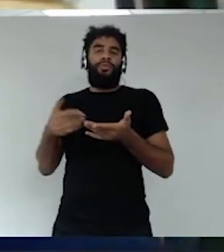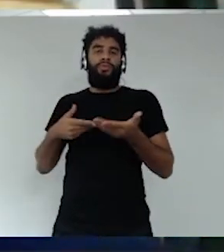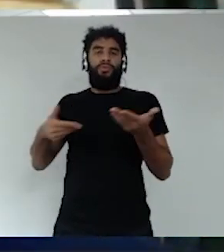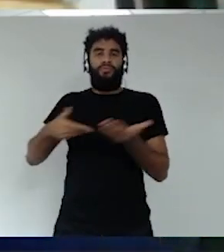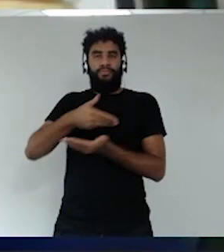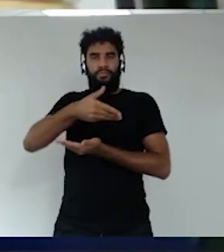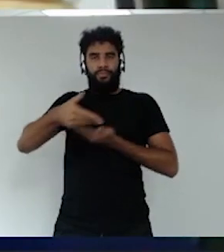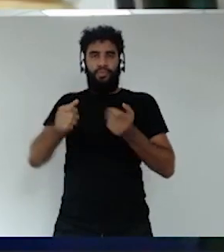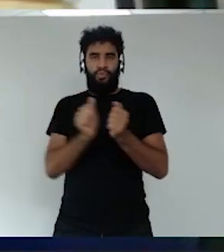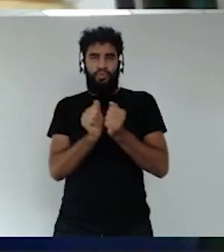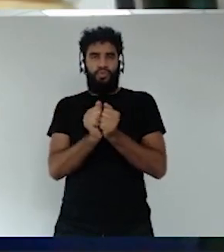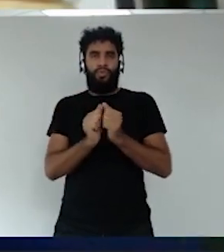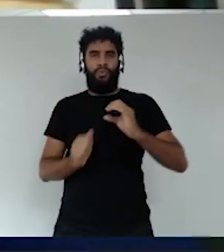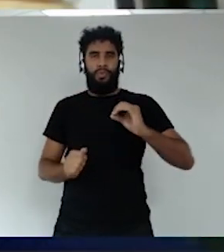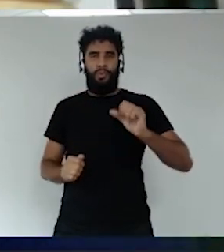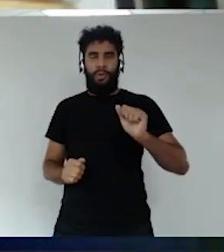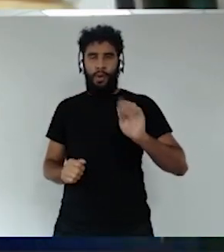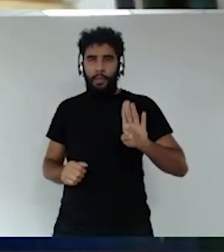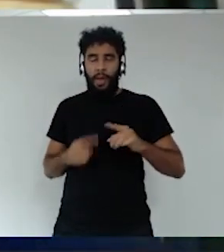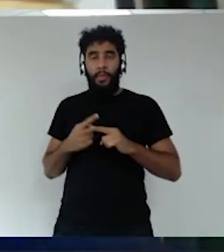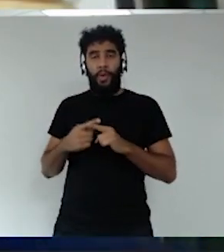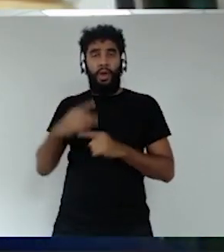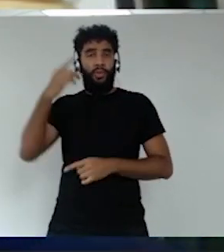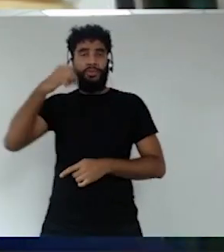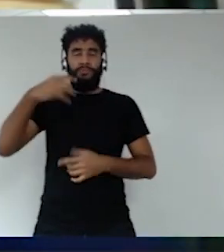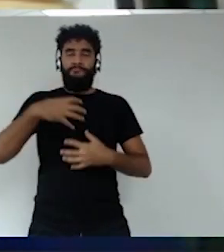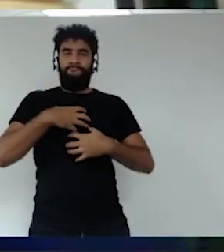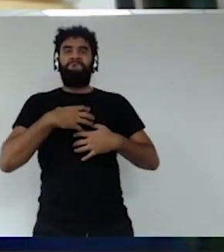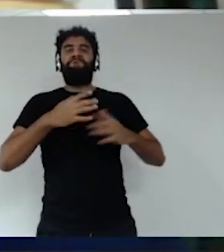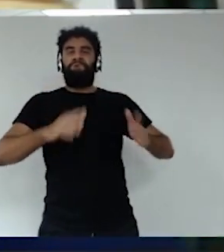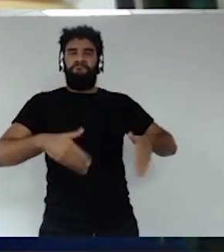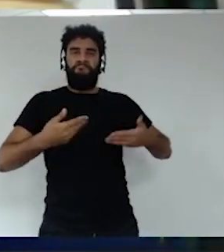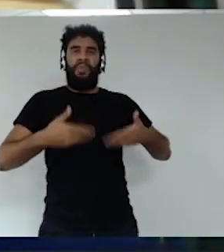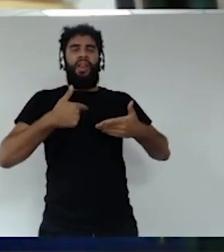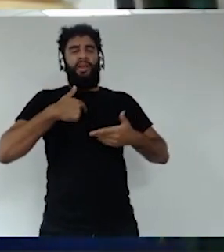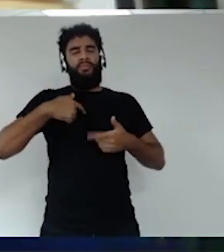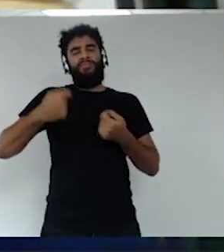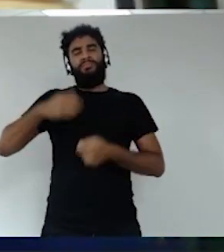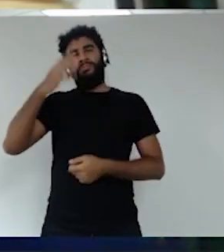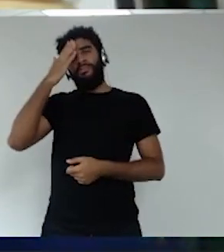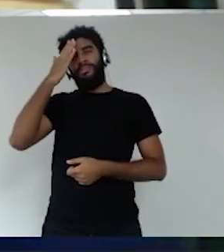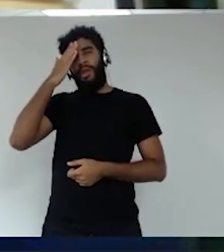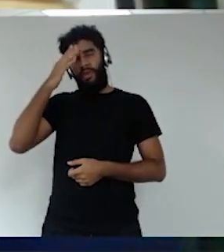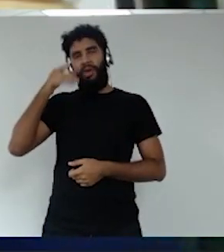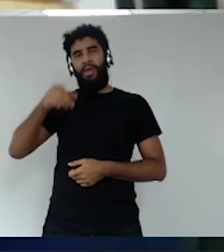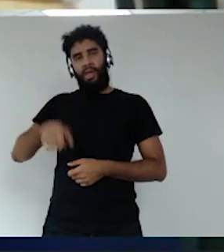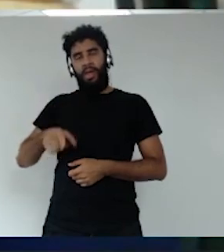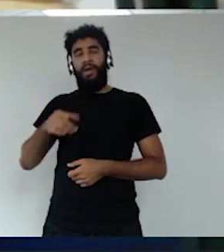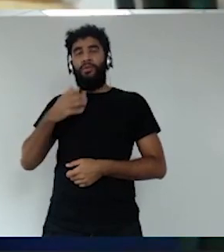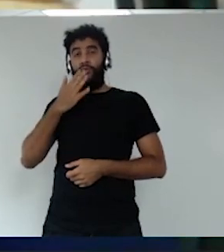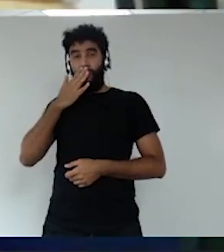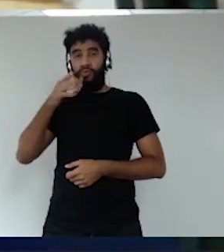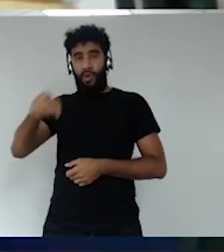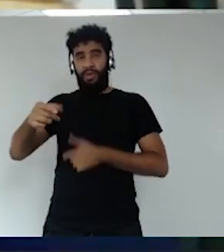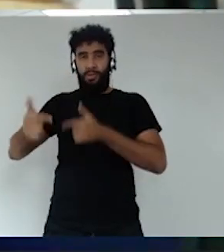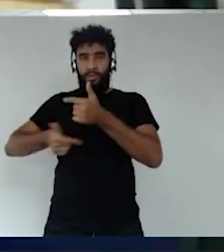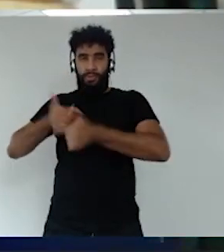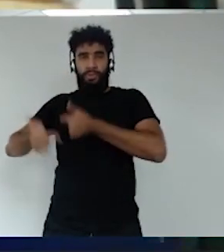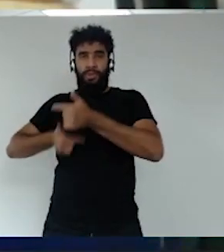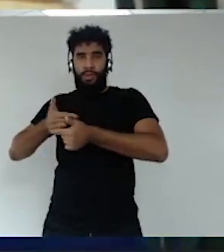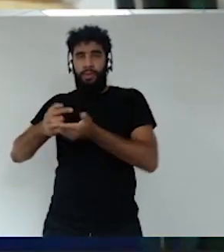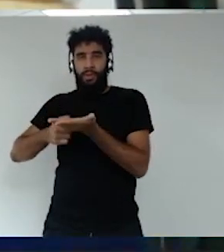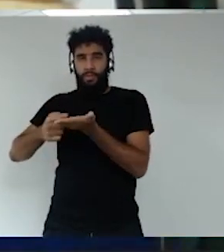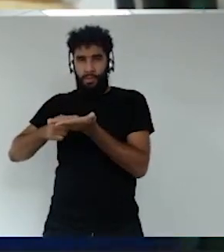com a OAB, de modo a estimular os advogados a se convencerem de que este tipo de trabalho